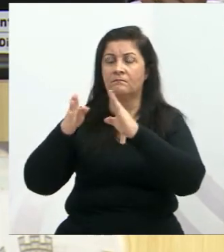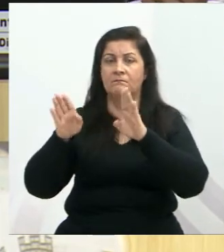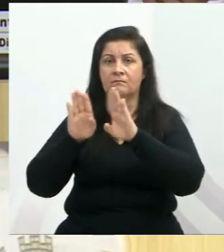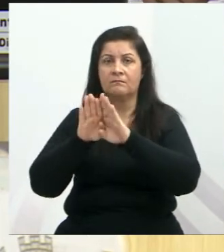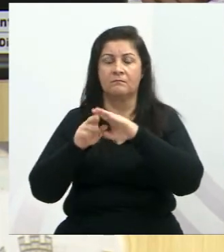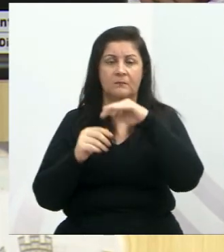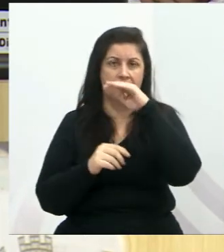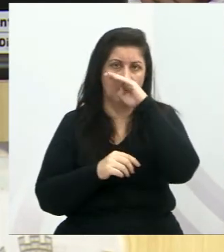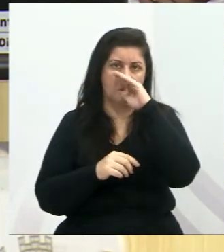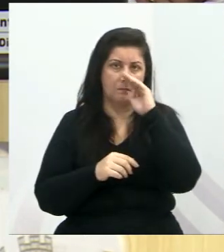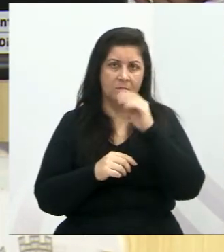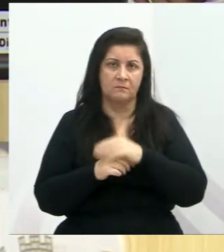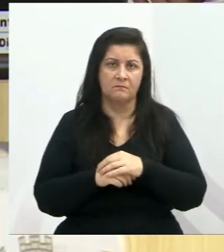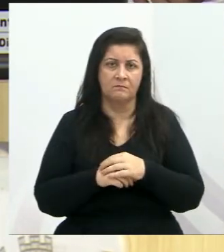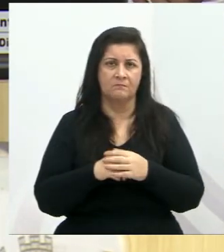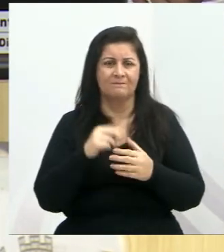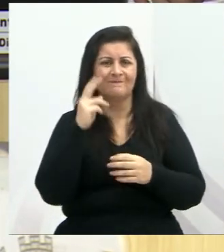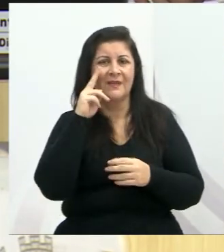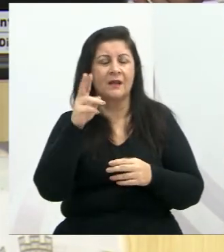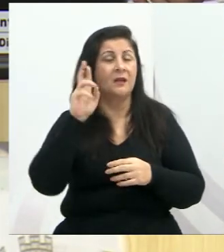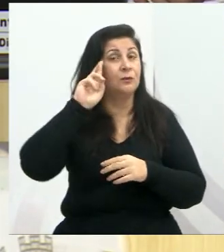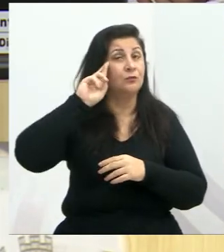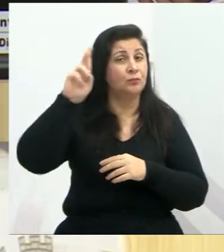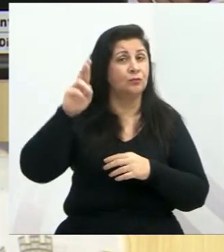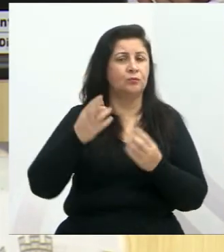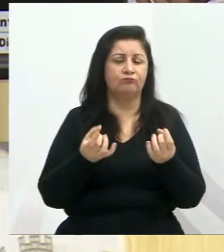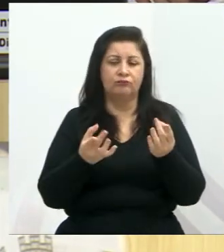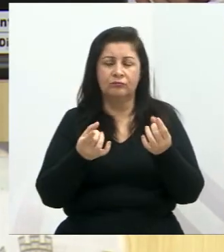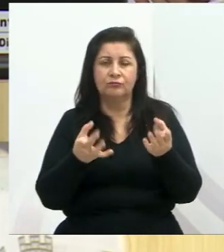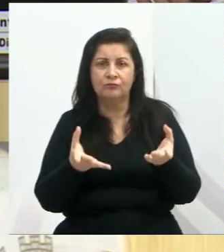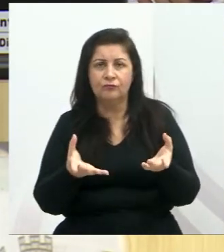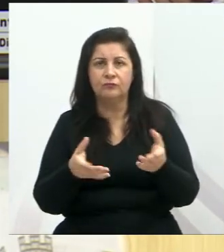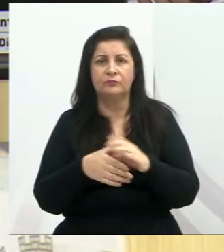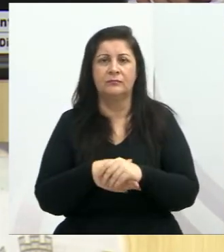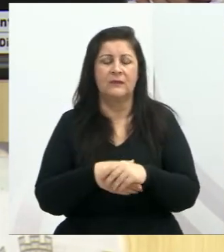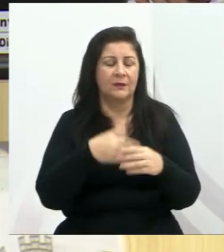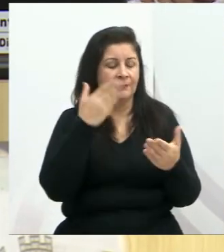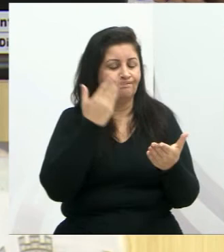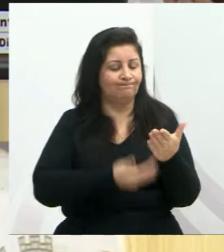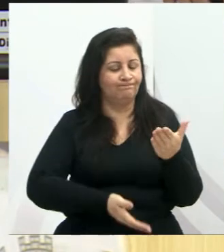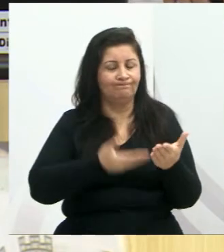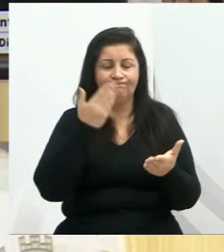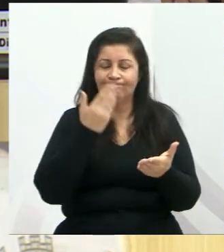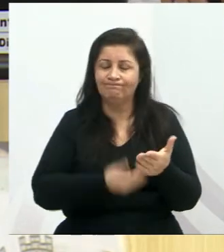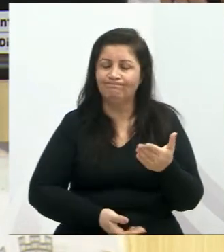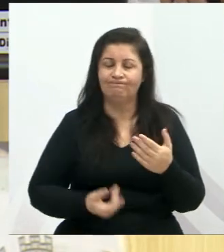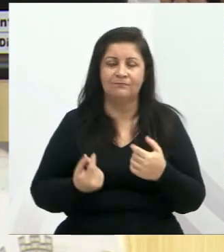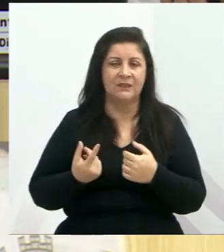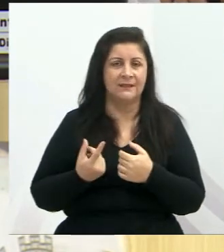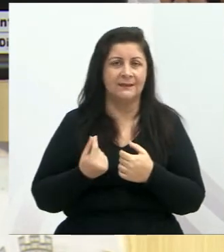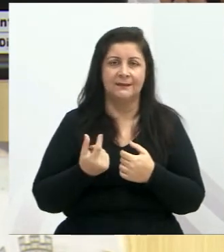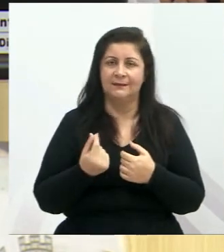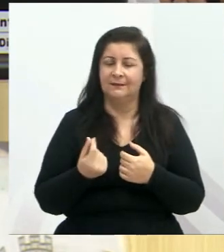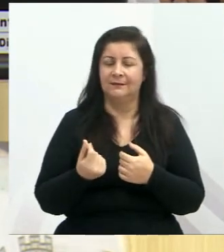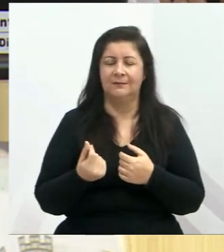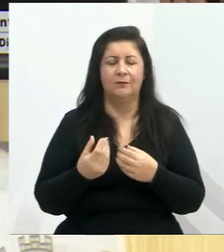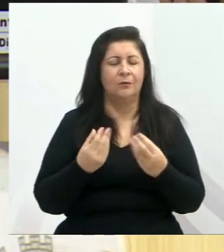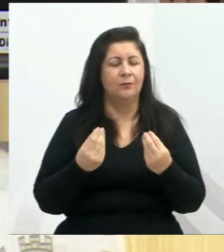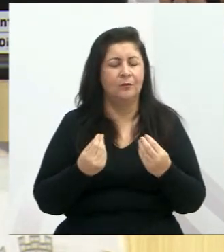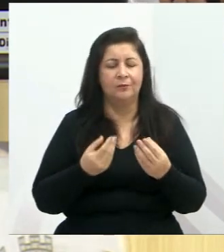o posicionamento de vários comerciantes, de que a perda de receitas nesta pandemia tem sido